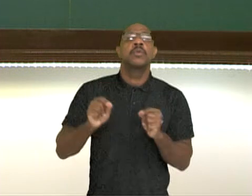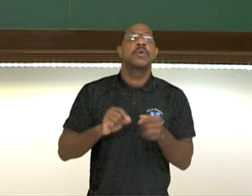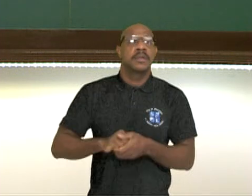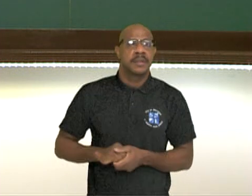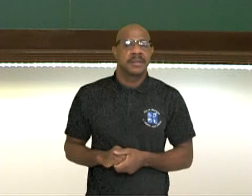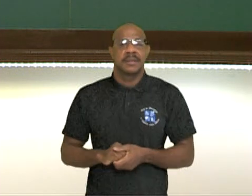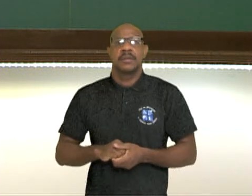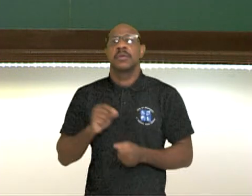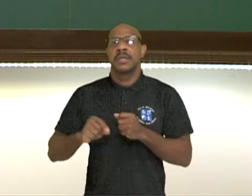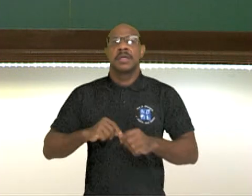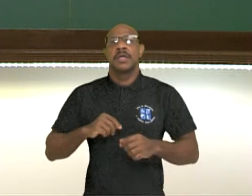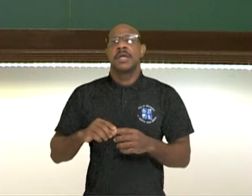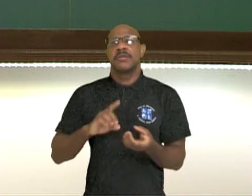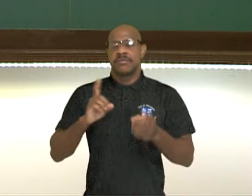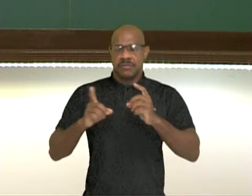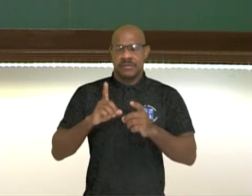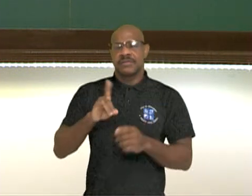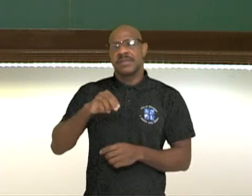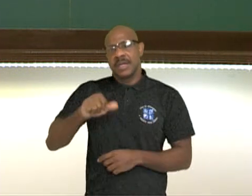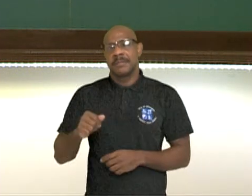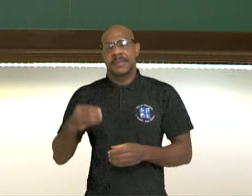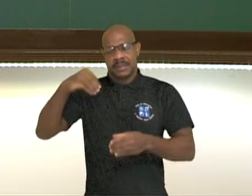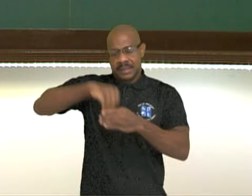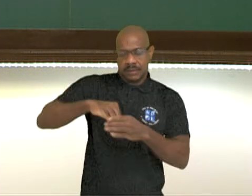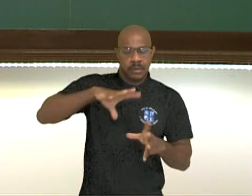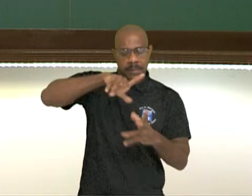dinâmica interna do planeta Terra. Espero ter